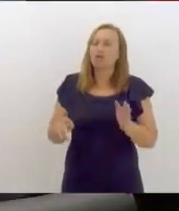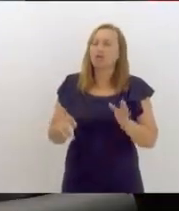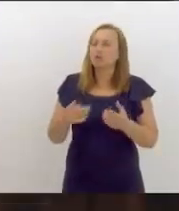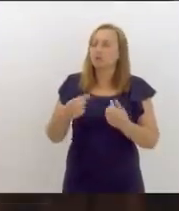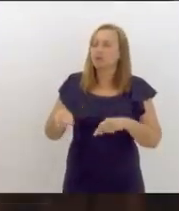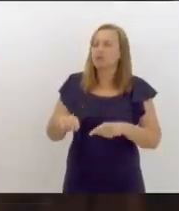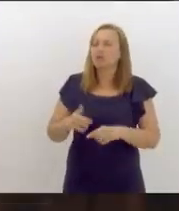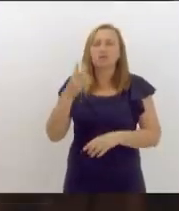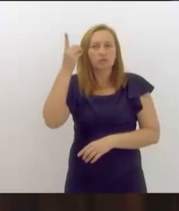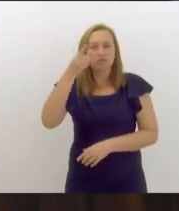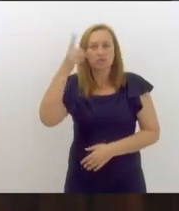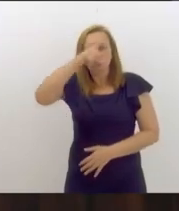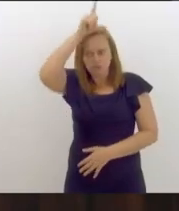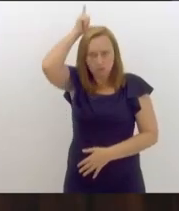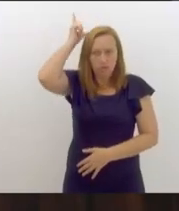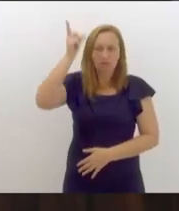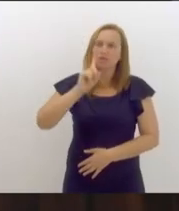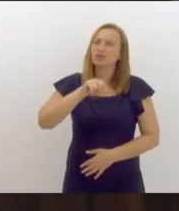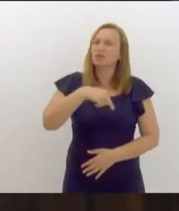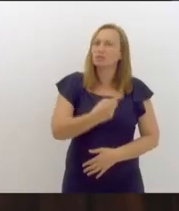em seguida deputada